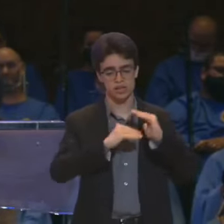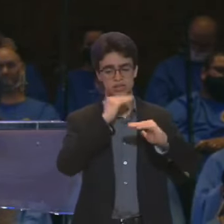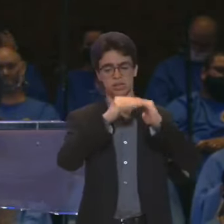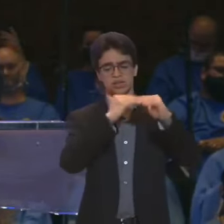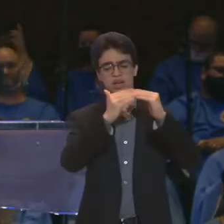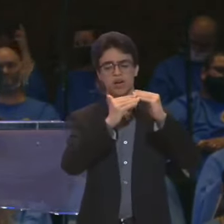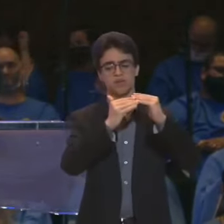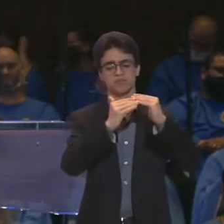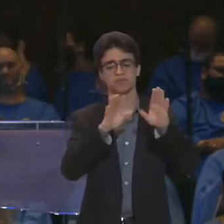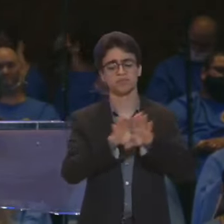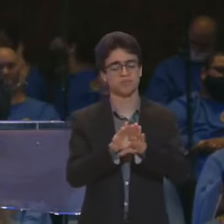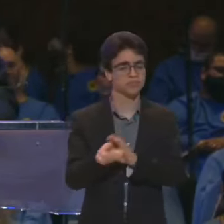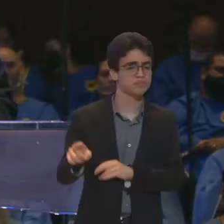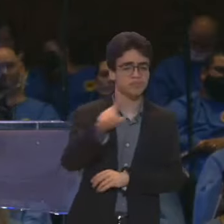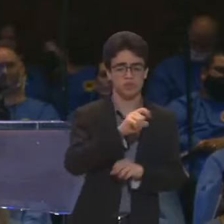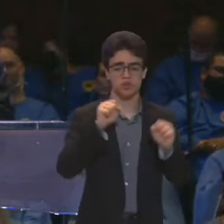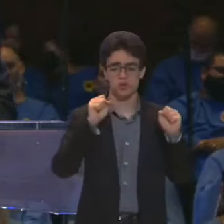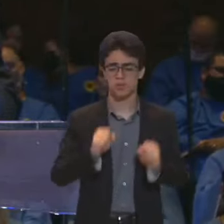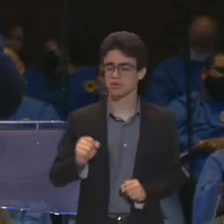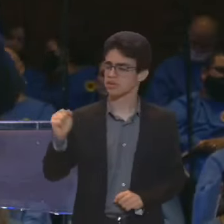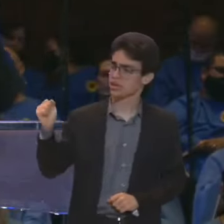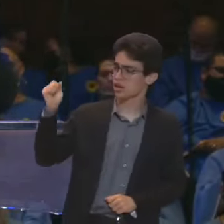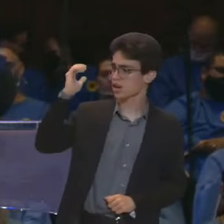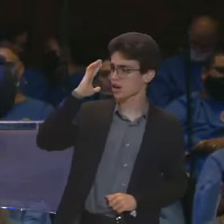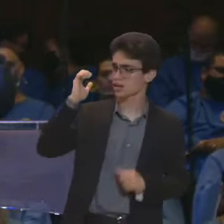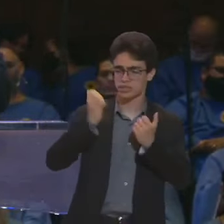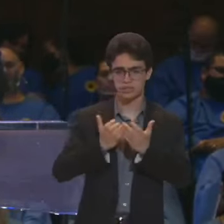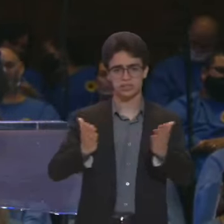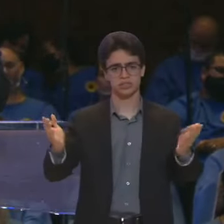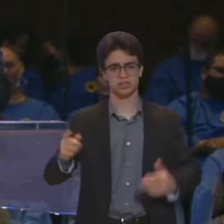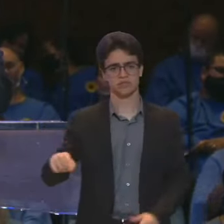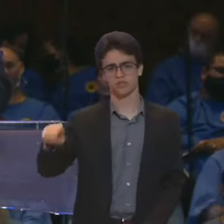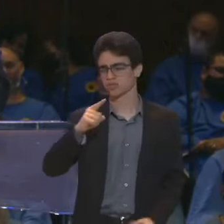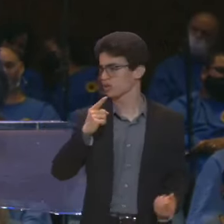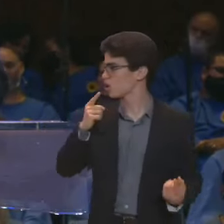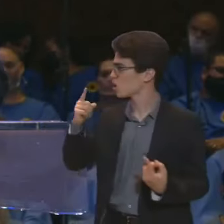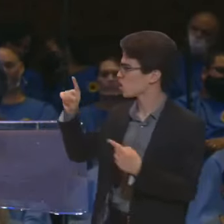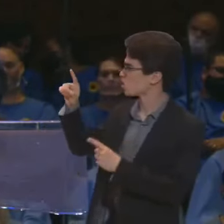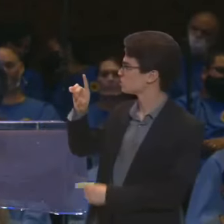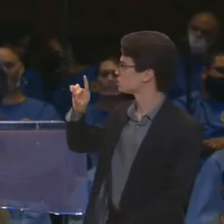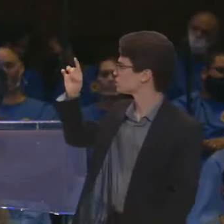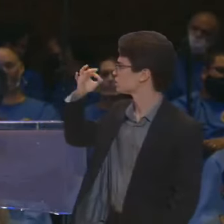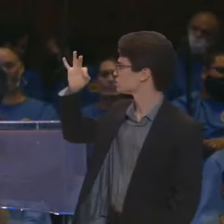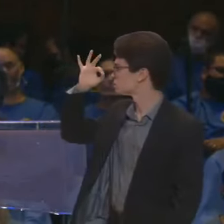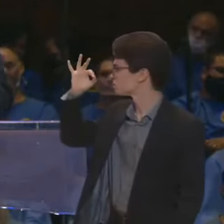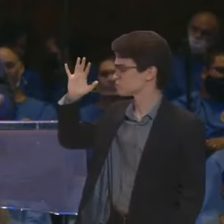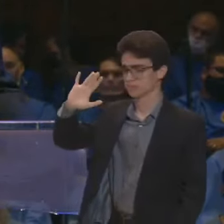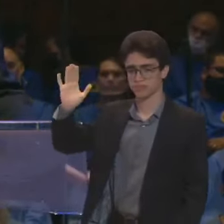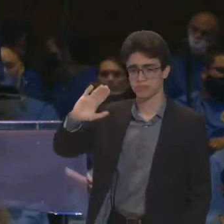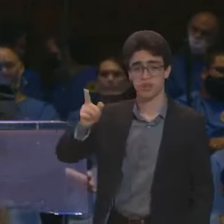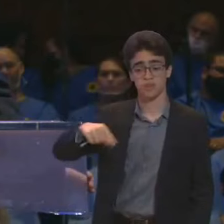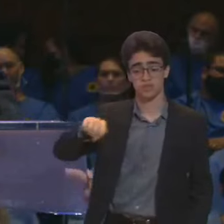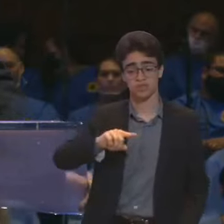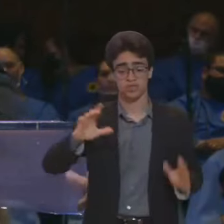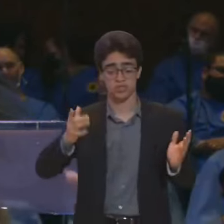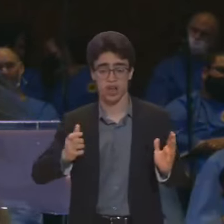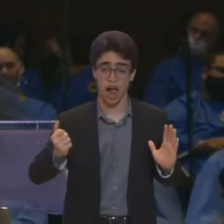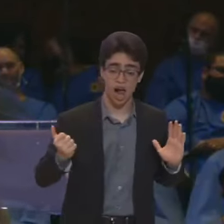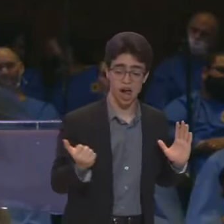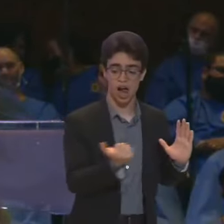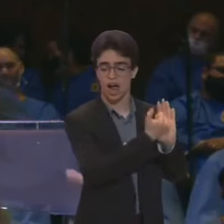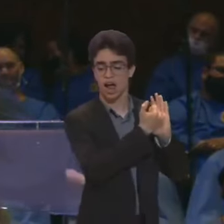e assim transmita graça aos que ouvem. E não entristeçais o Espírito de Deus, no qual fostes selados para o dia